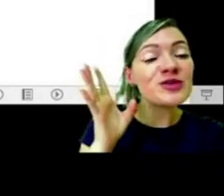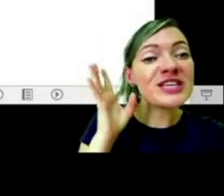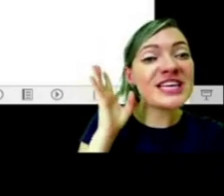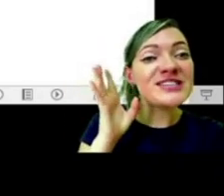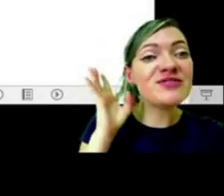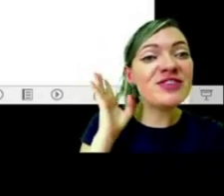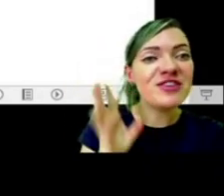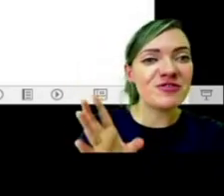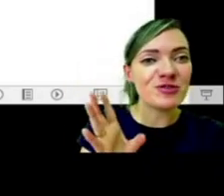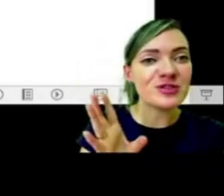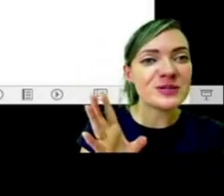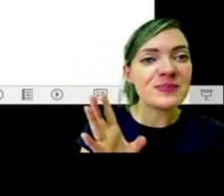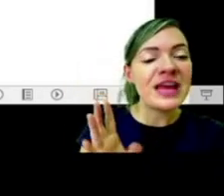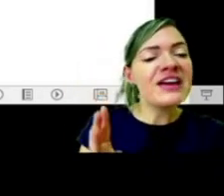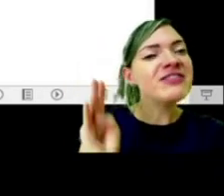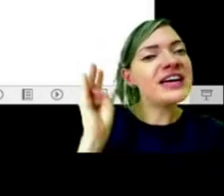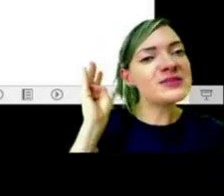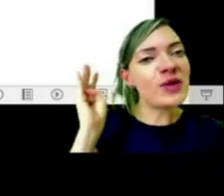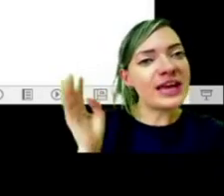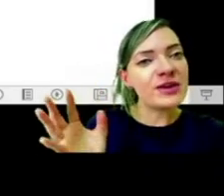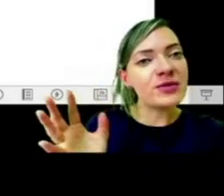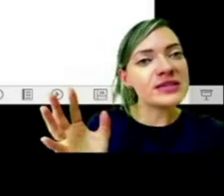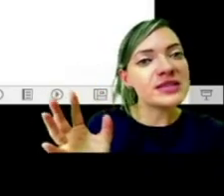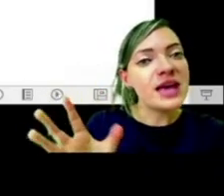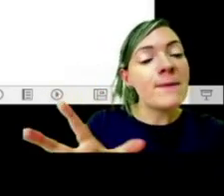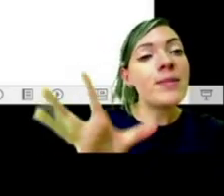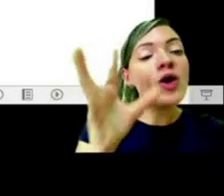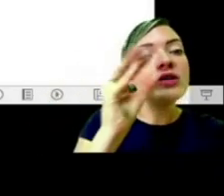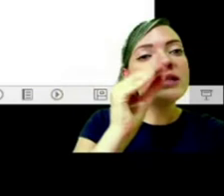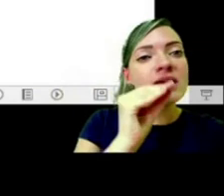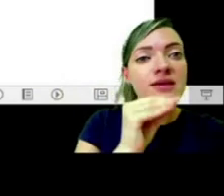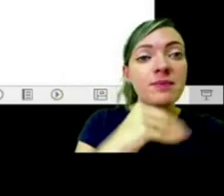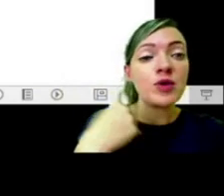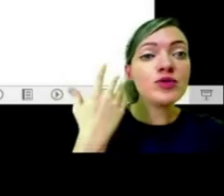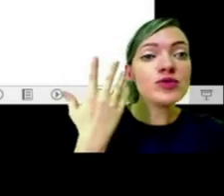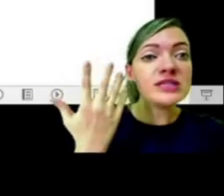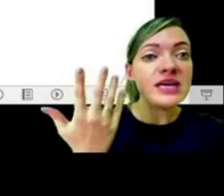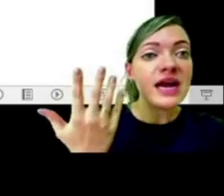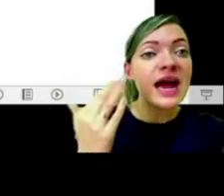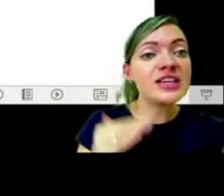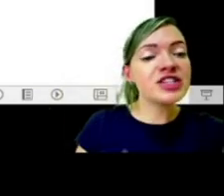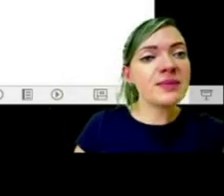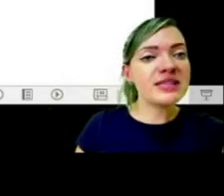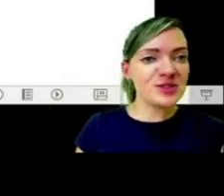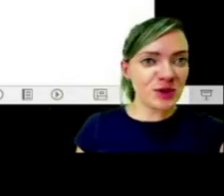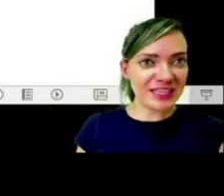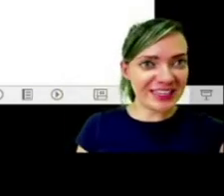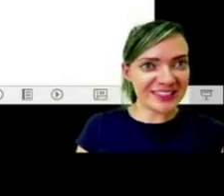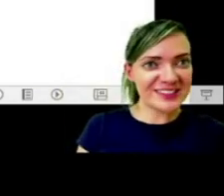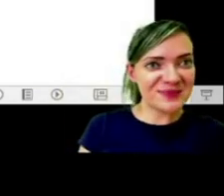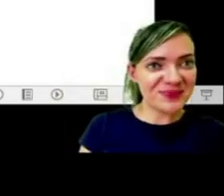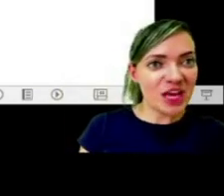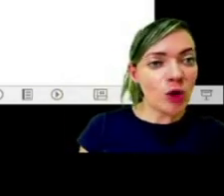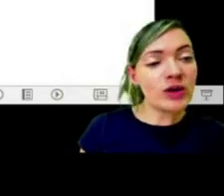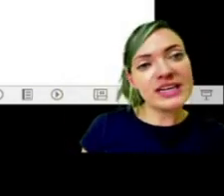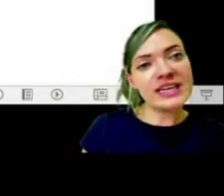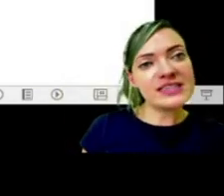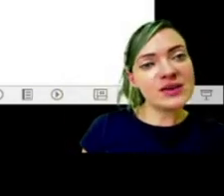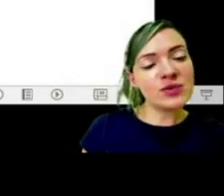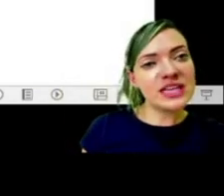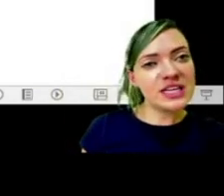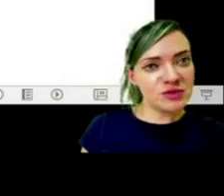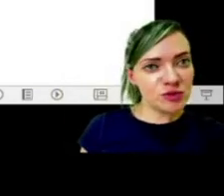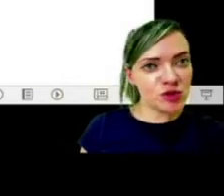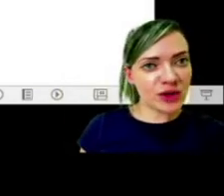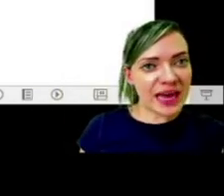em todos os seres vivos. Várias moléculas podem produzir as chamadas organelas.